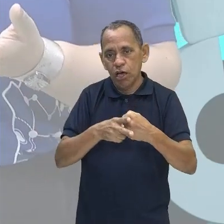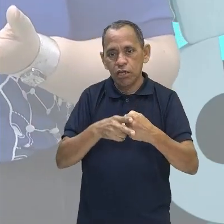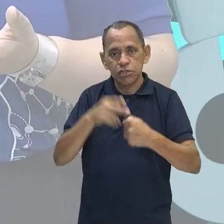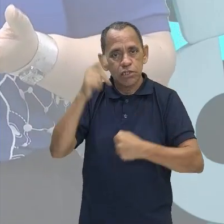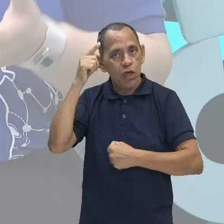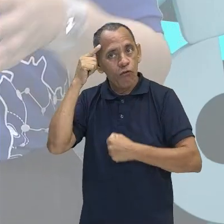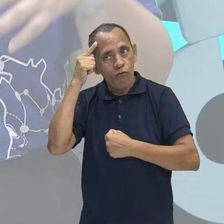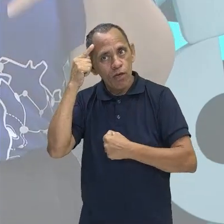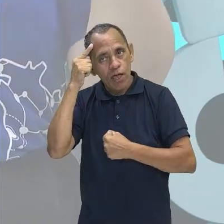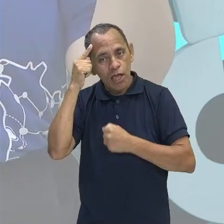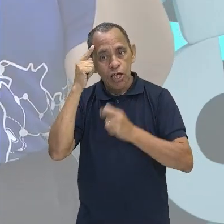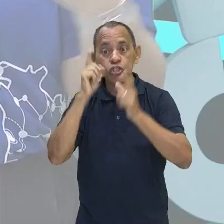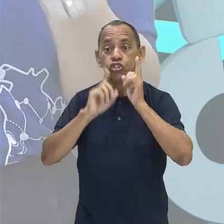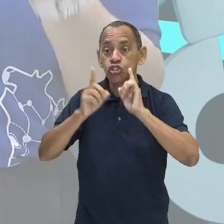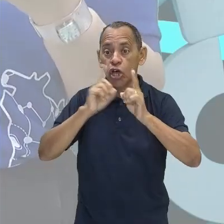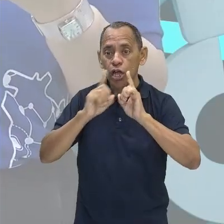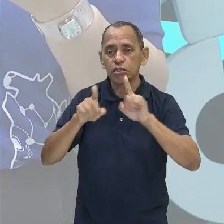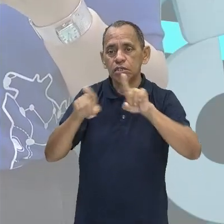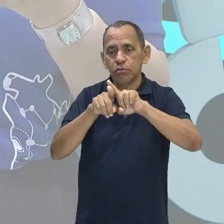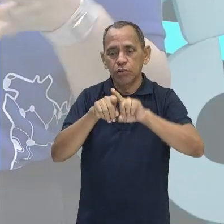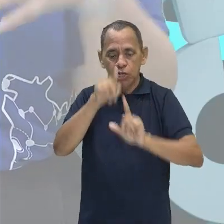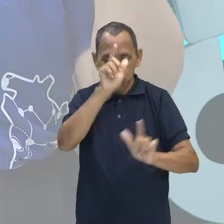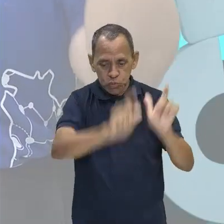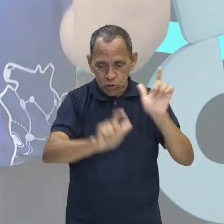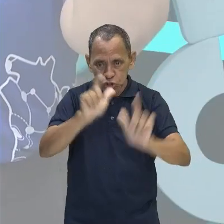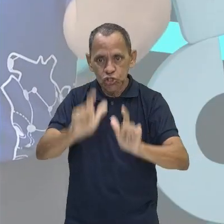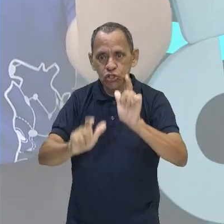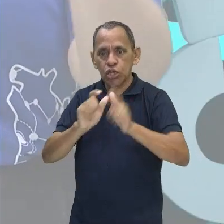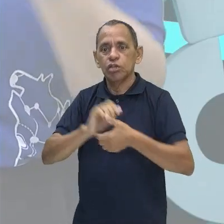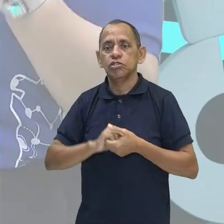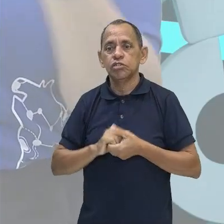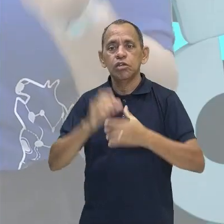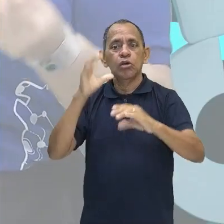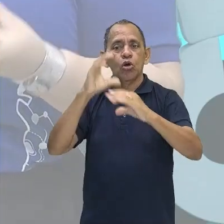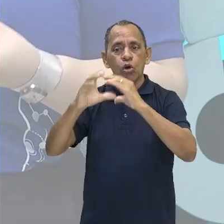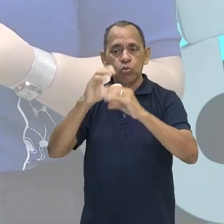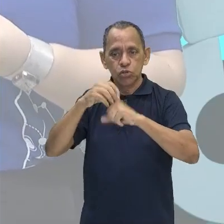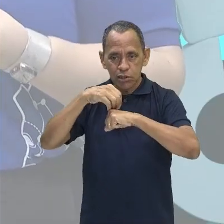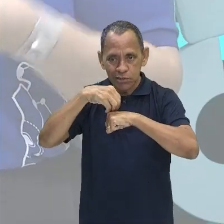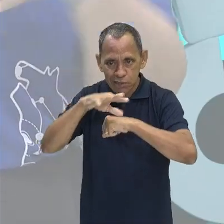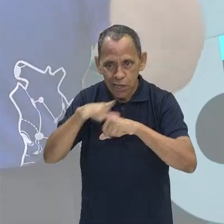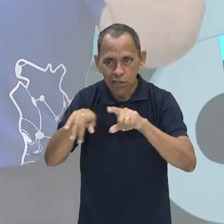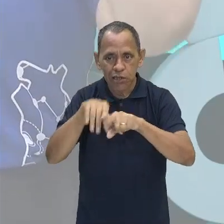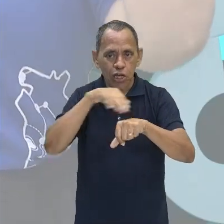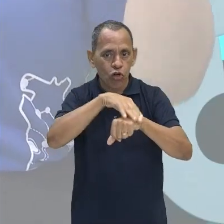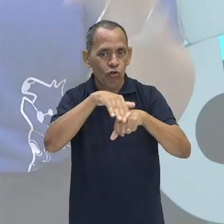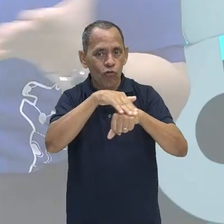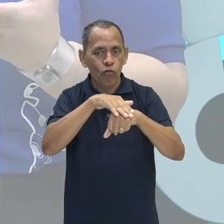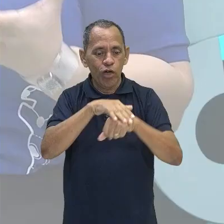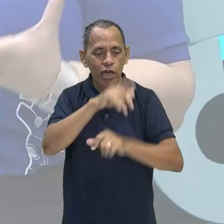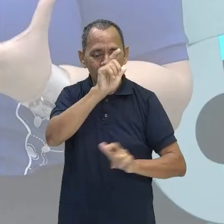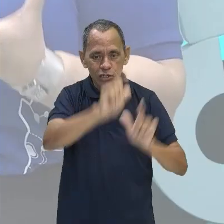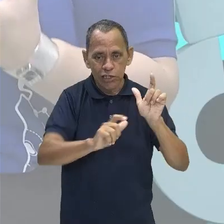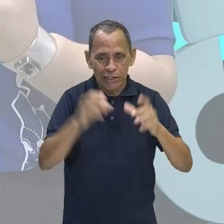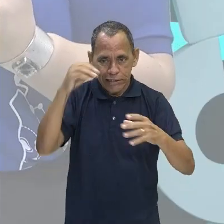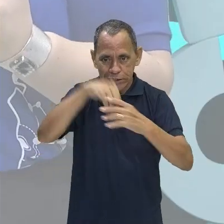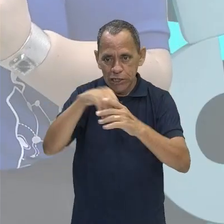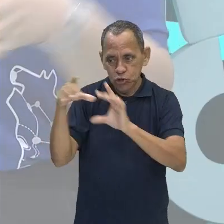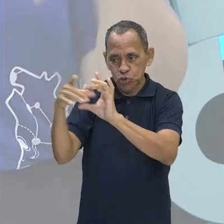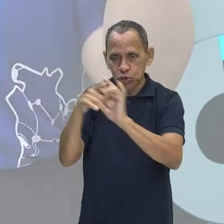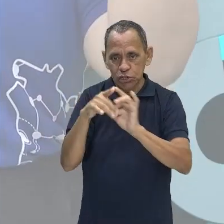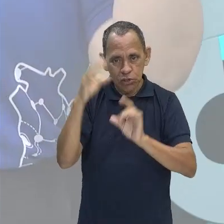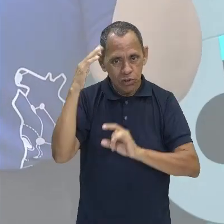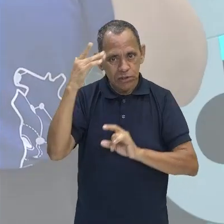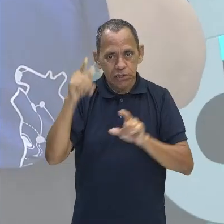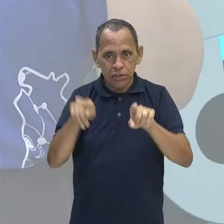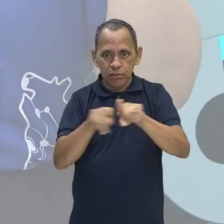personagens, com as imagens, justamente para nos transmitir a conversa entre eles, o contexto que está